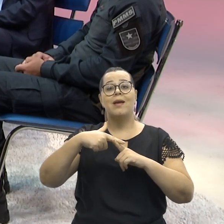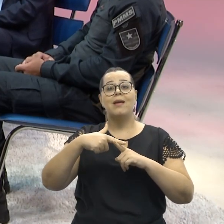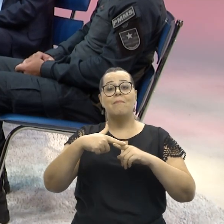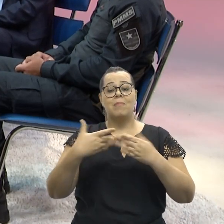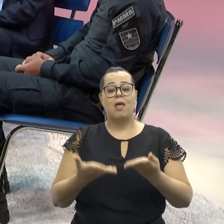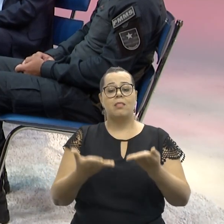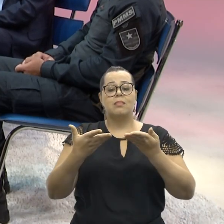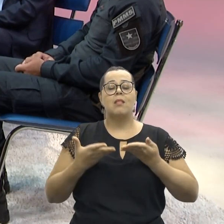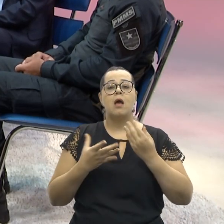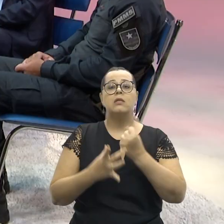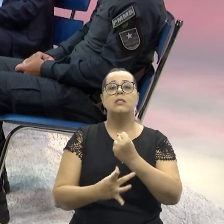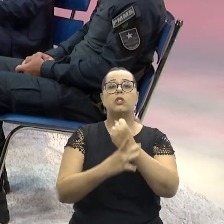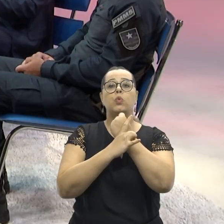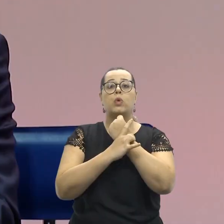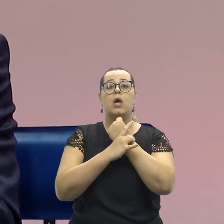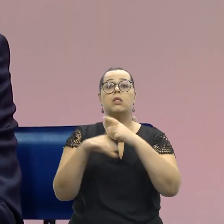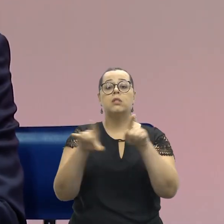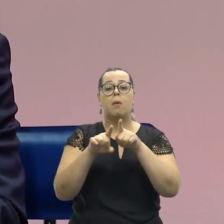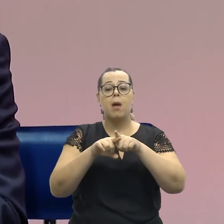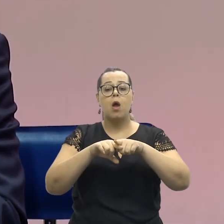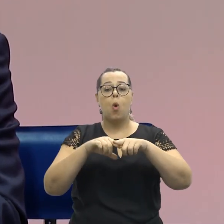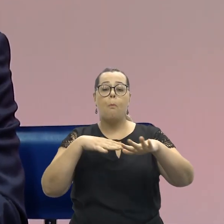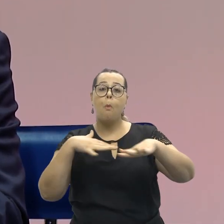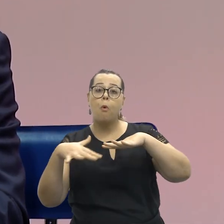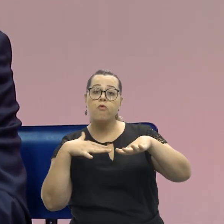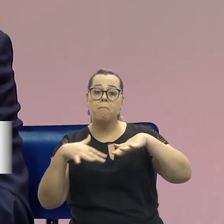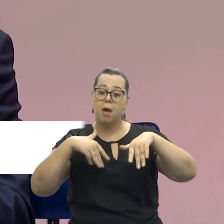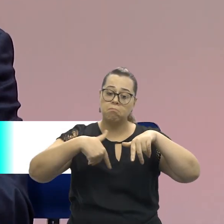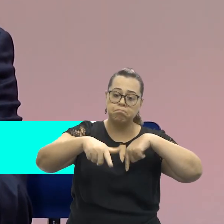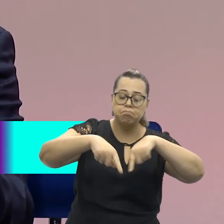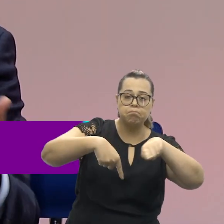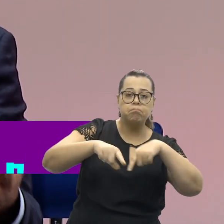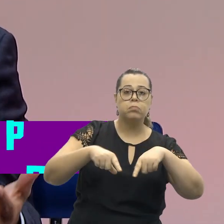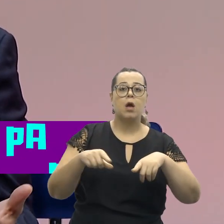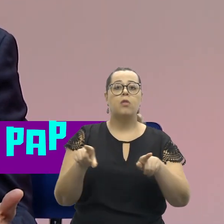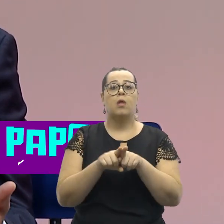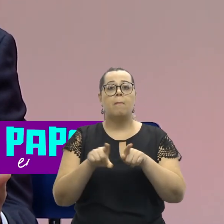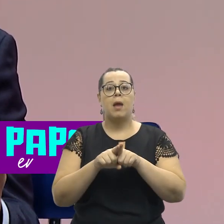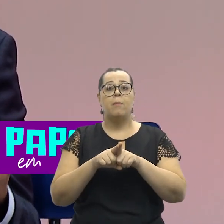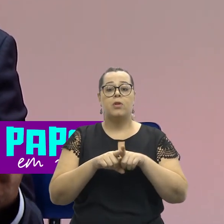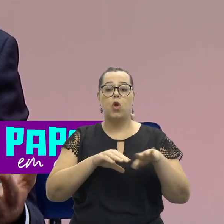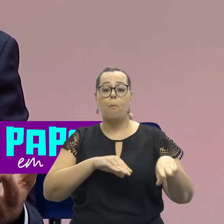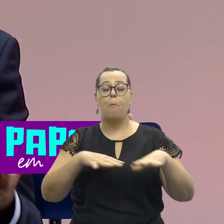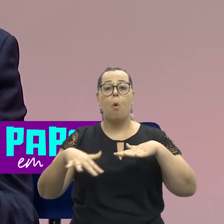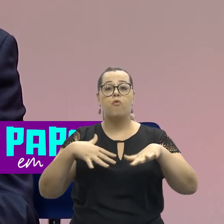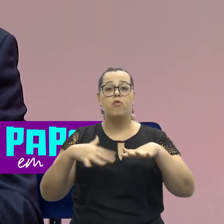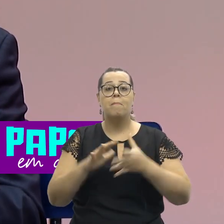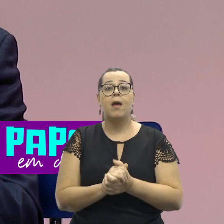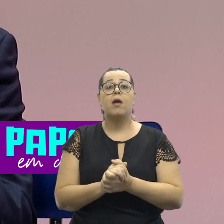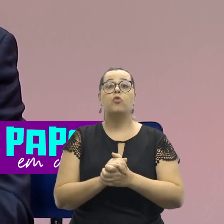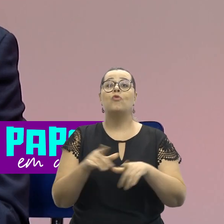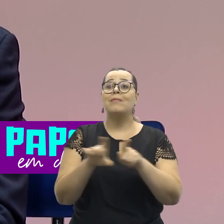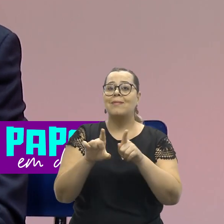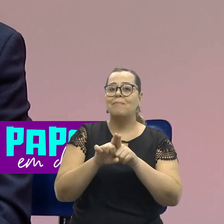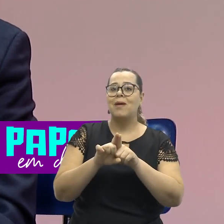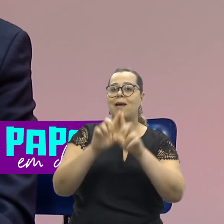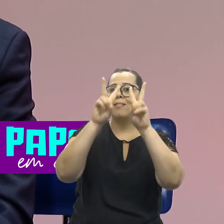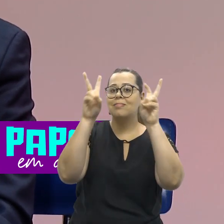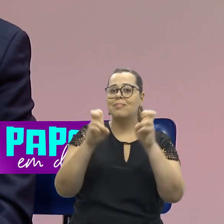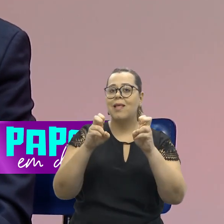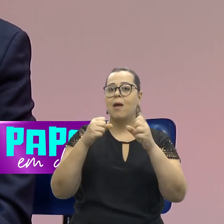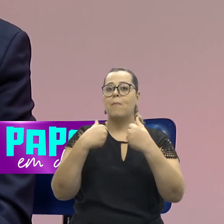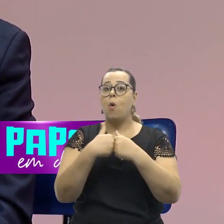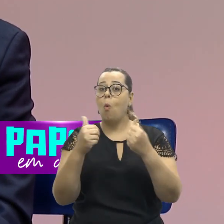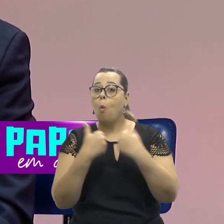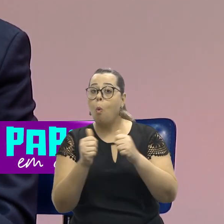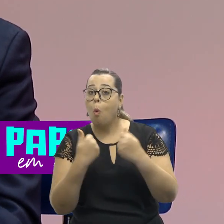própria fluidez do trânsito. A questão da mobilidade, tem a questão do transporte coletivo, nós estamos aí com a questão dos